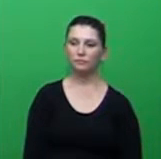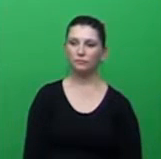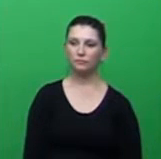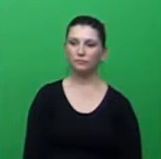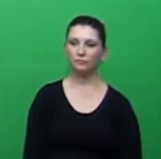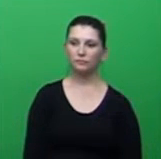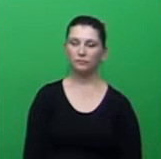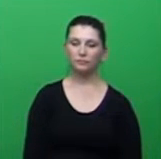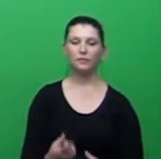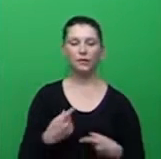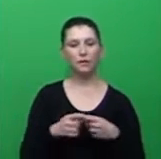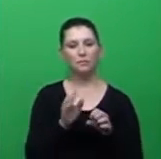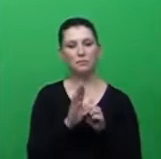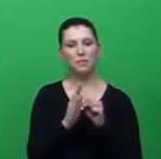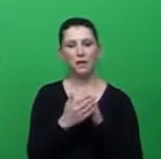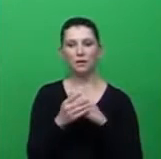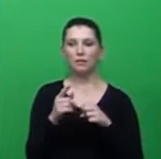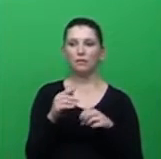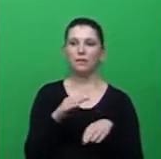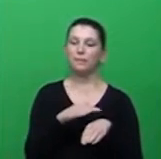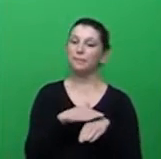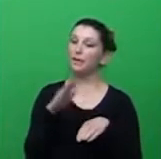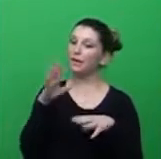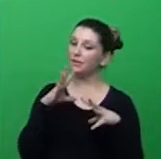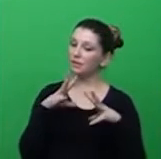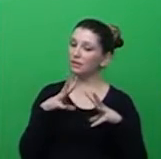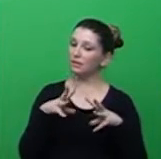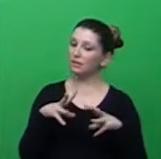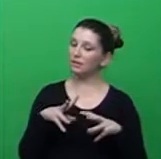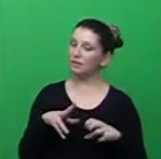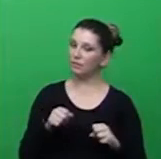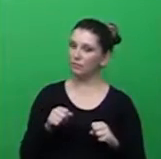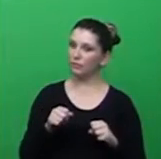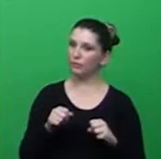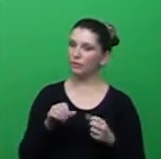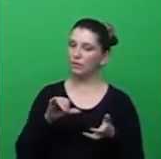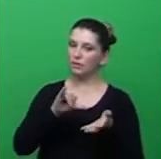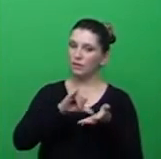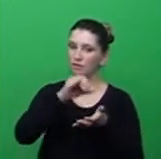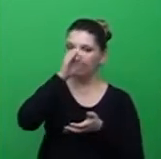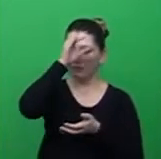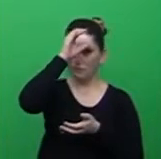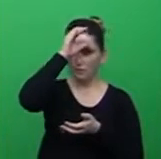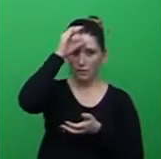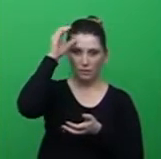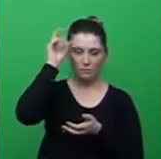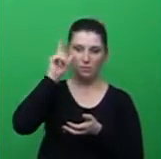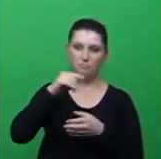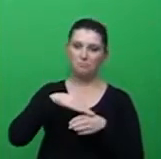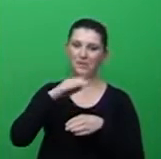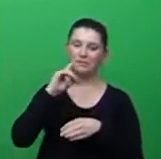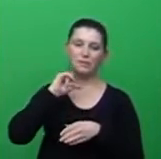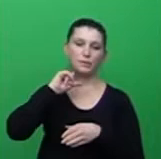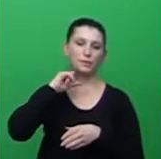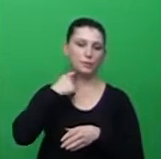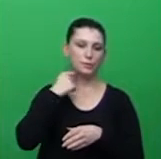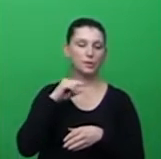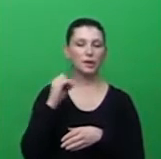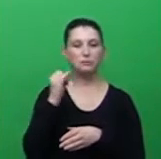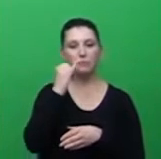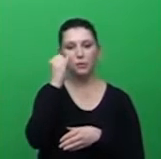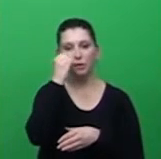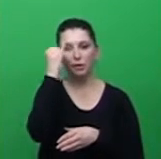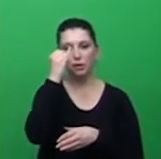a vergonha, a real vergonha que hoje a gente se vê no centro da cidade. Então, é importante que